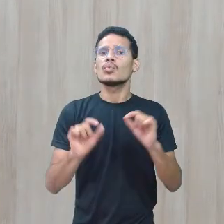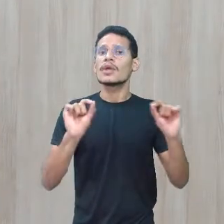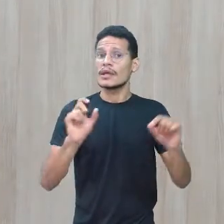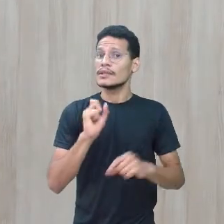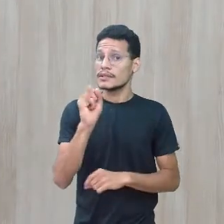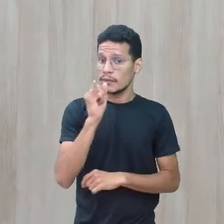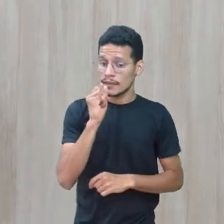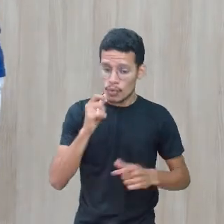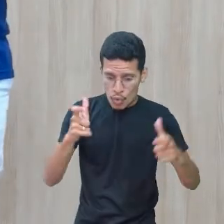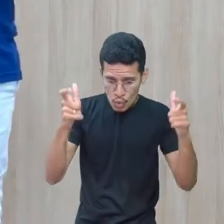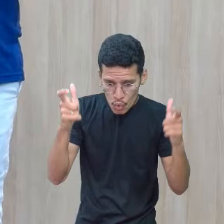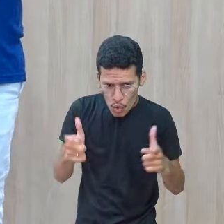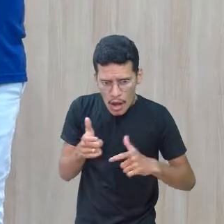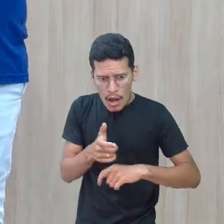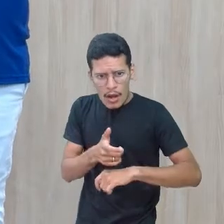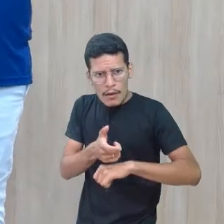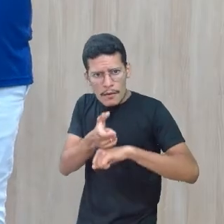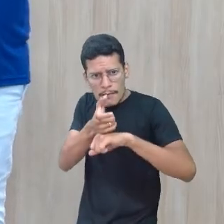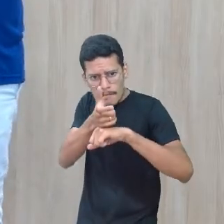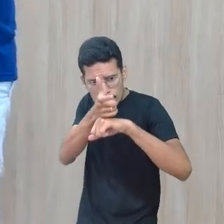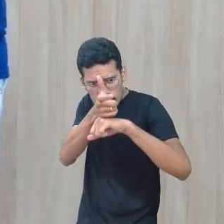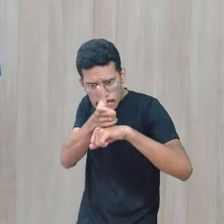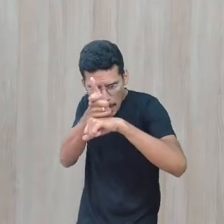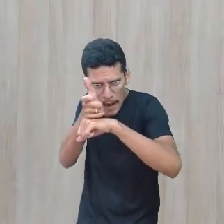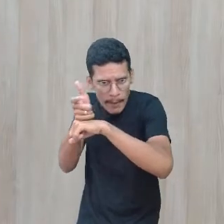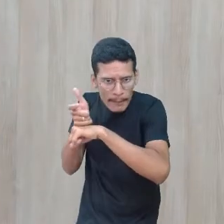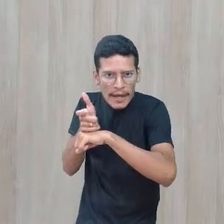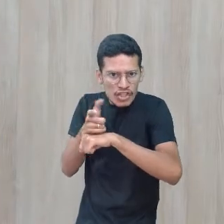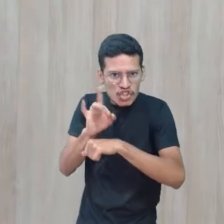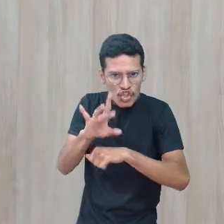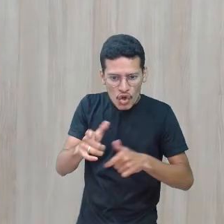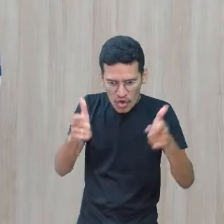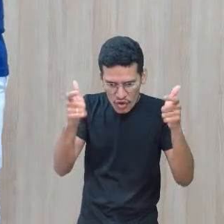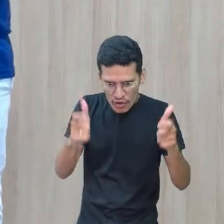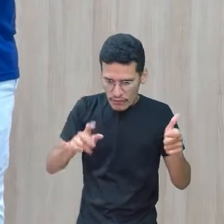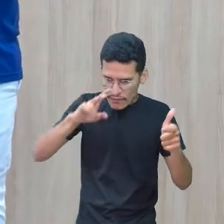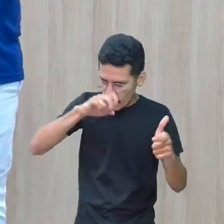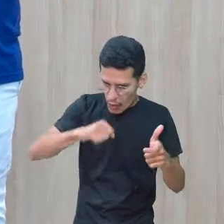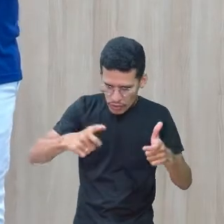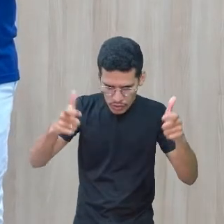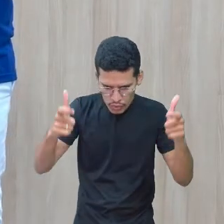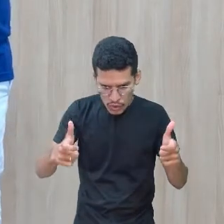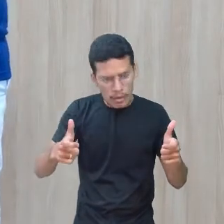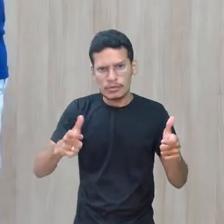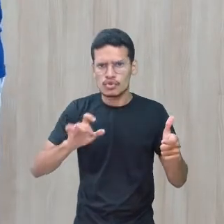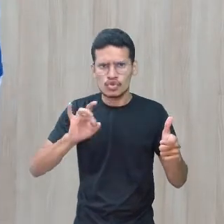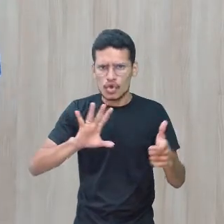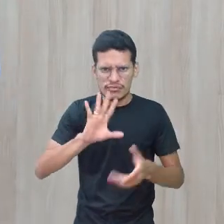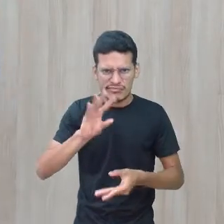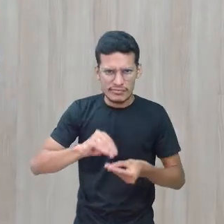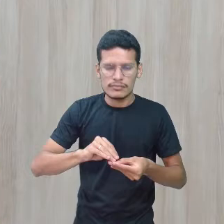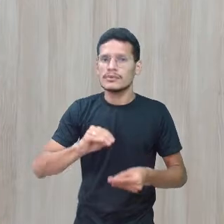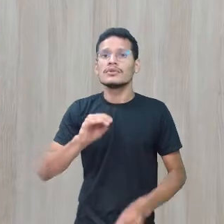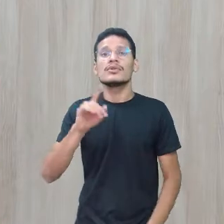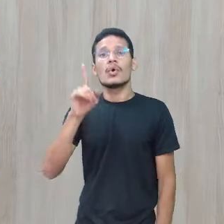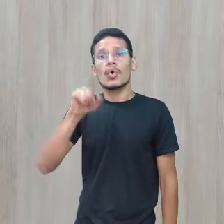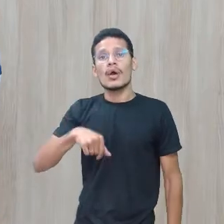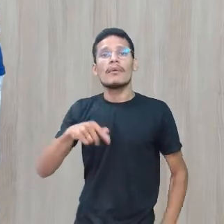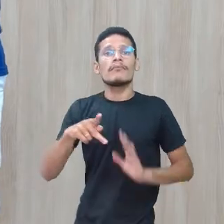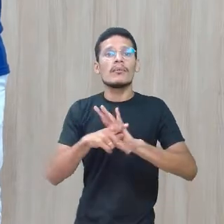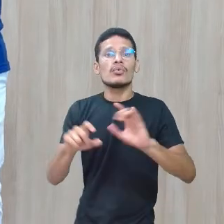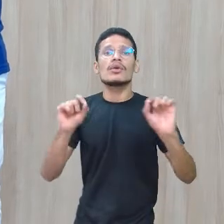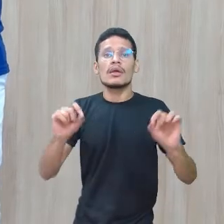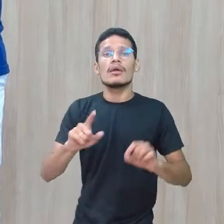forte, não se erguia, né, somente para construir aquele forte ali naquele local. Não, ele, como o nome já diz, né, o forte